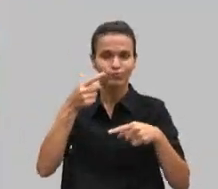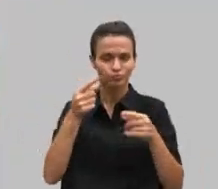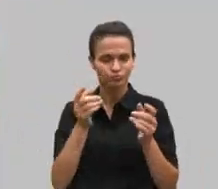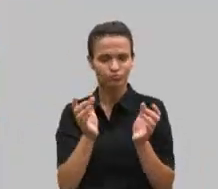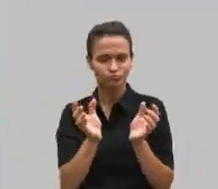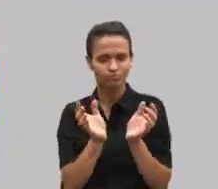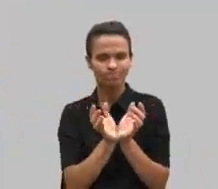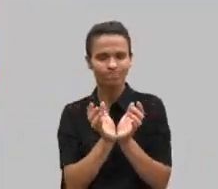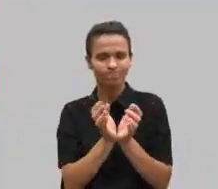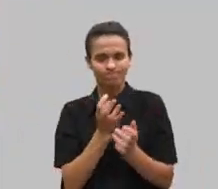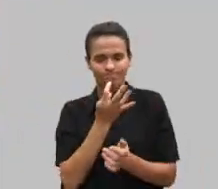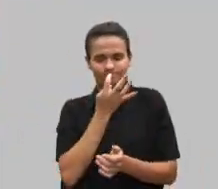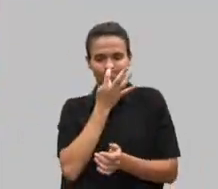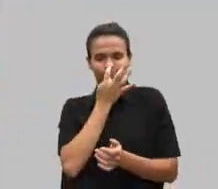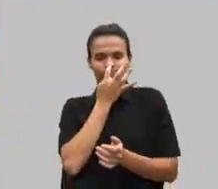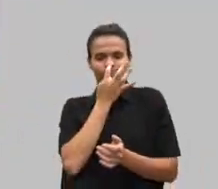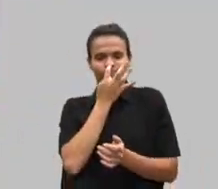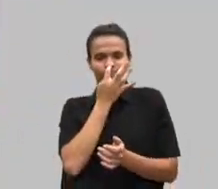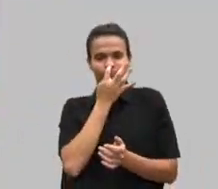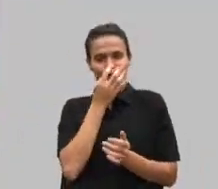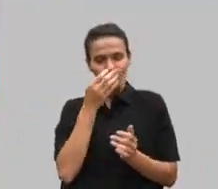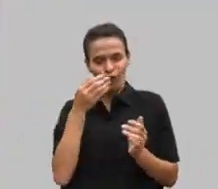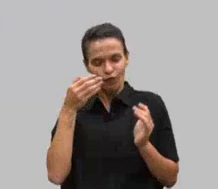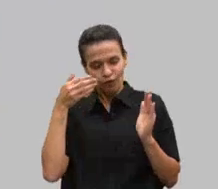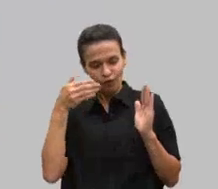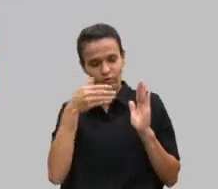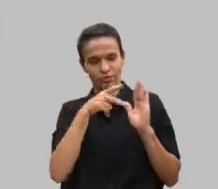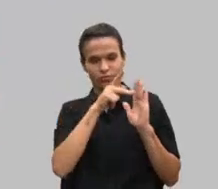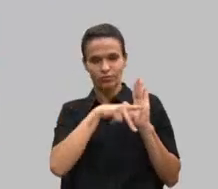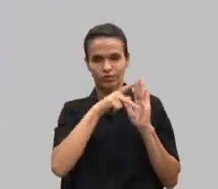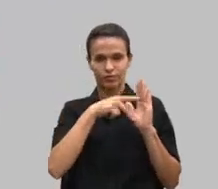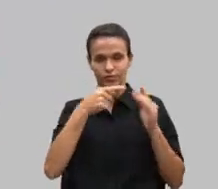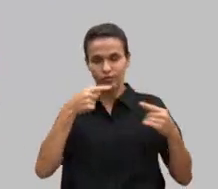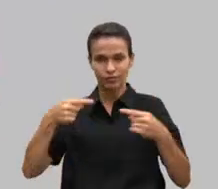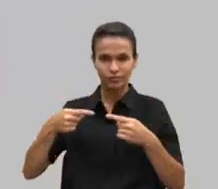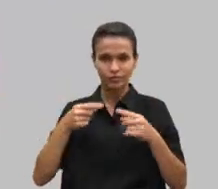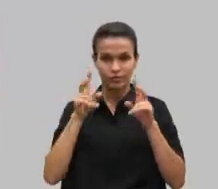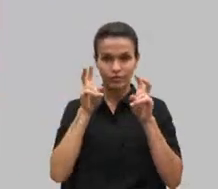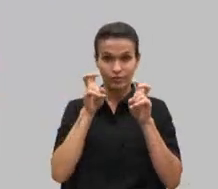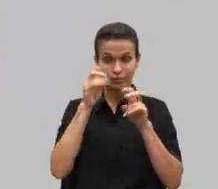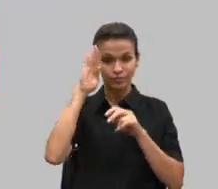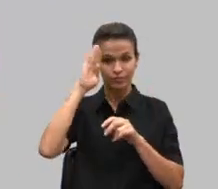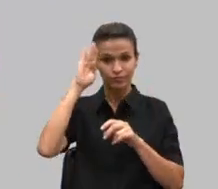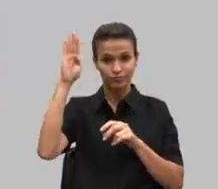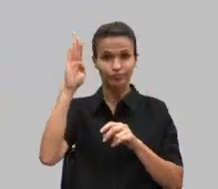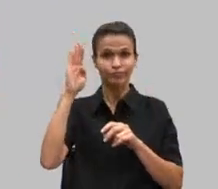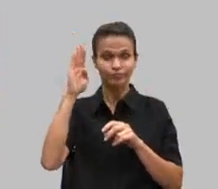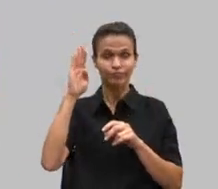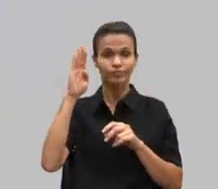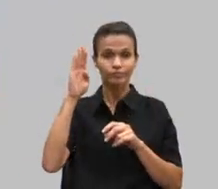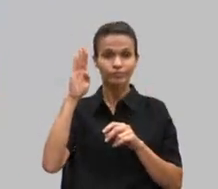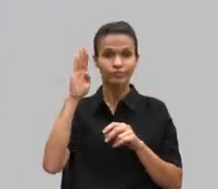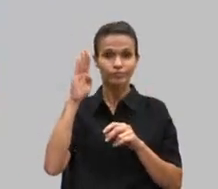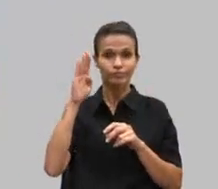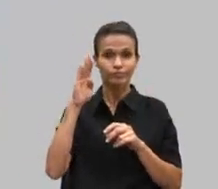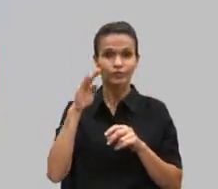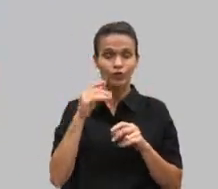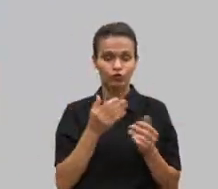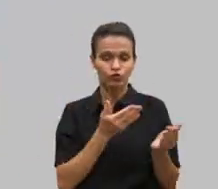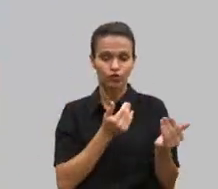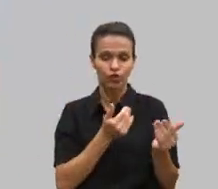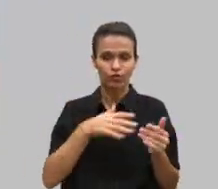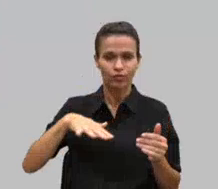impressionante projeto que as discussões sobre o tema principal dessa edição jovem e mercado de trabalho